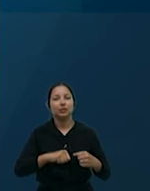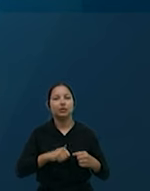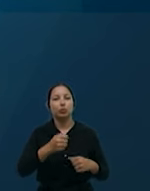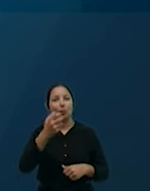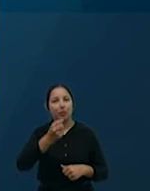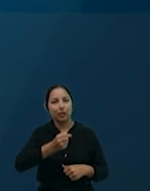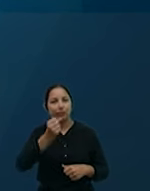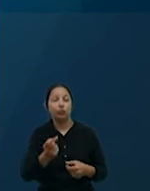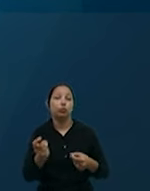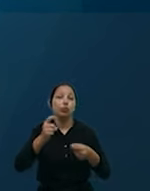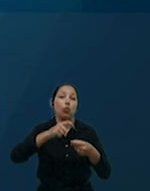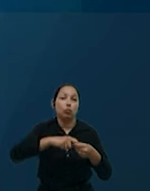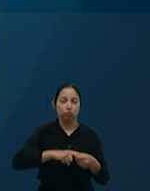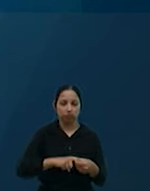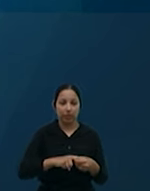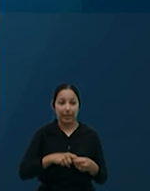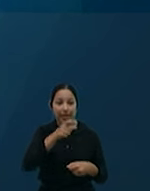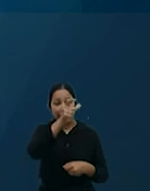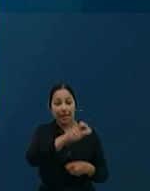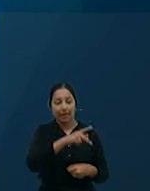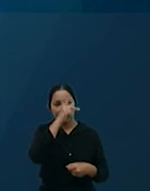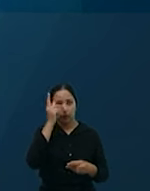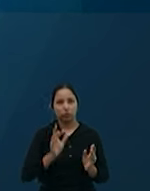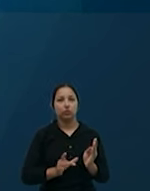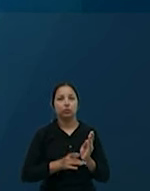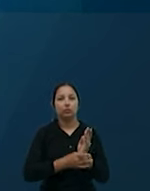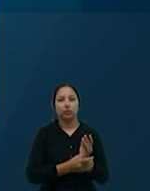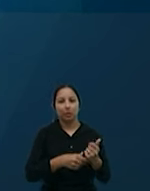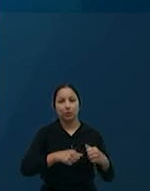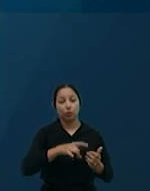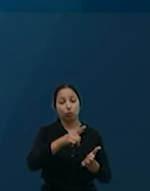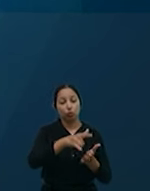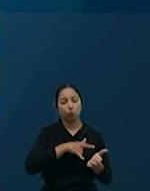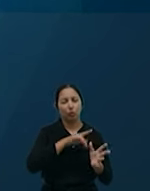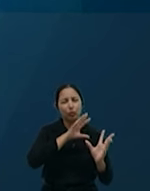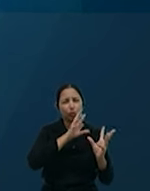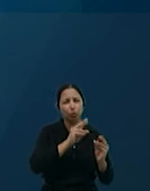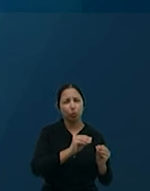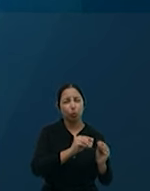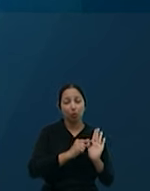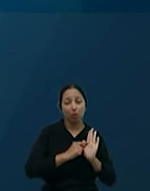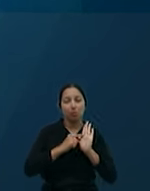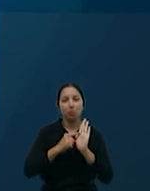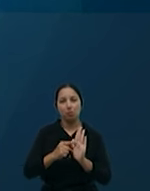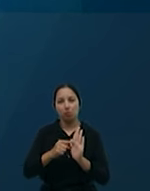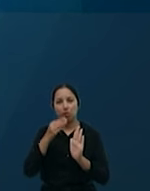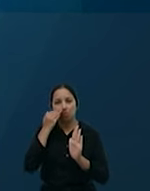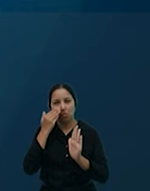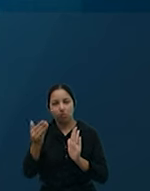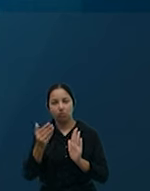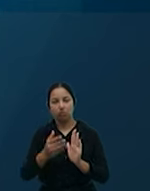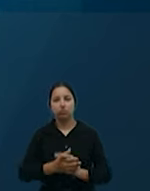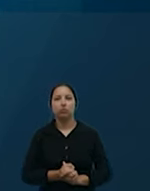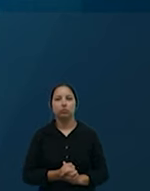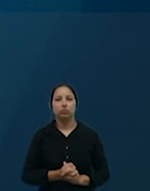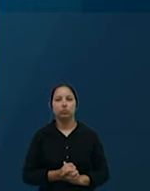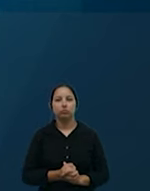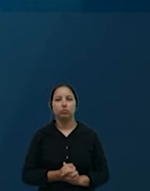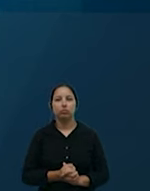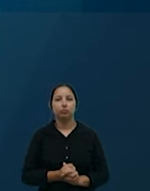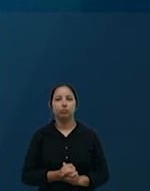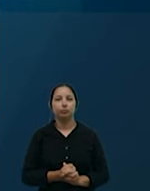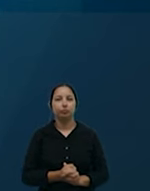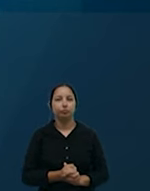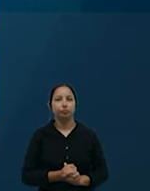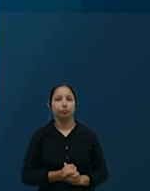o segurado tem que apresentar toda a documentação na via administrativa. O entendimento foi expresso em não